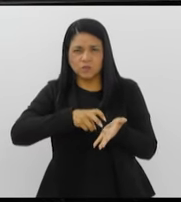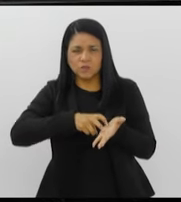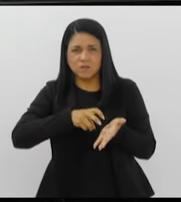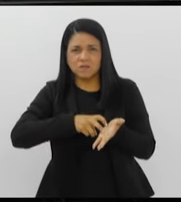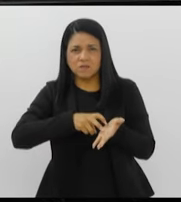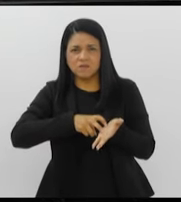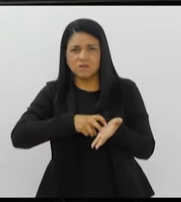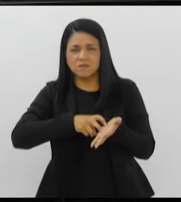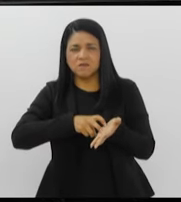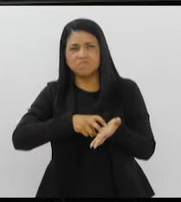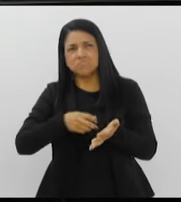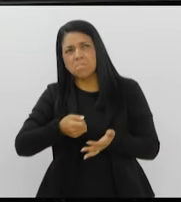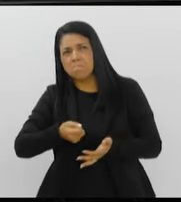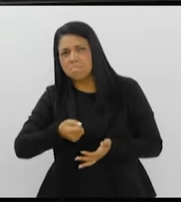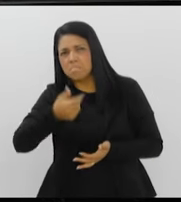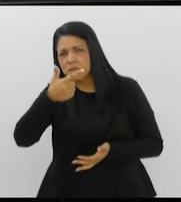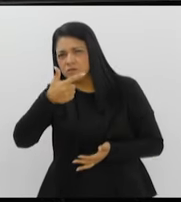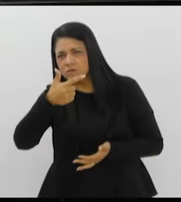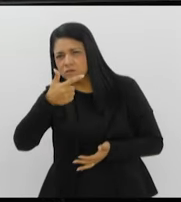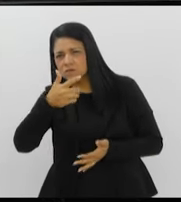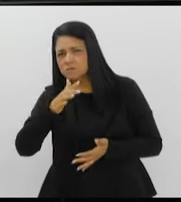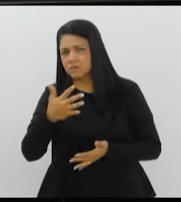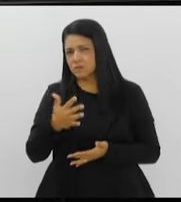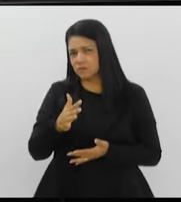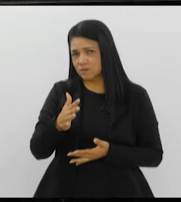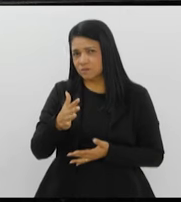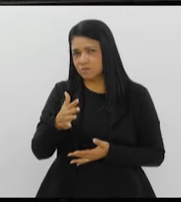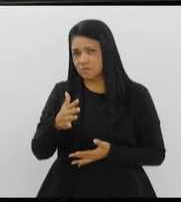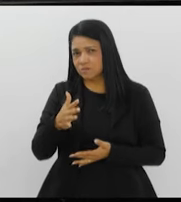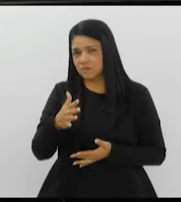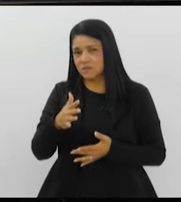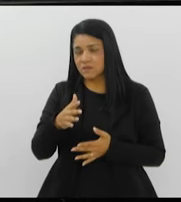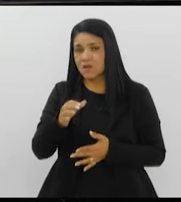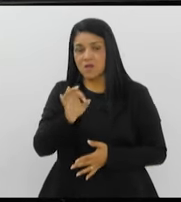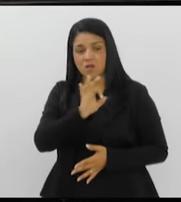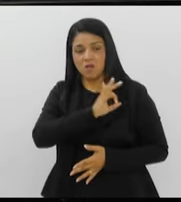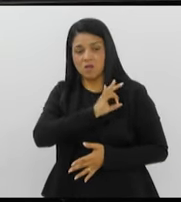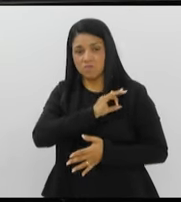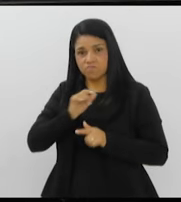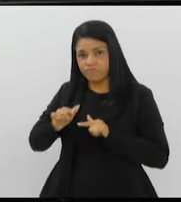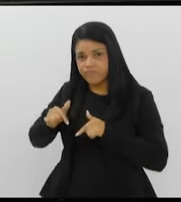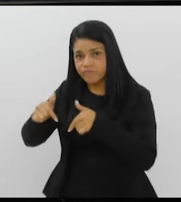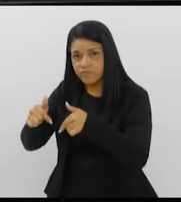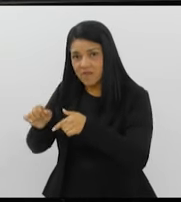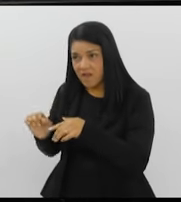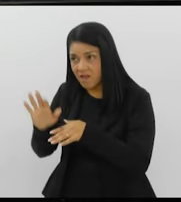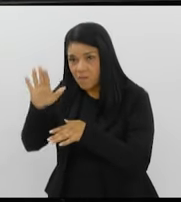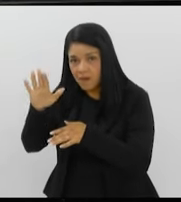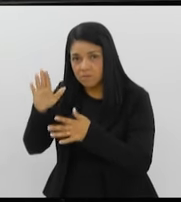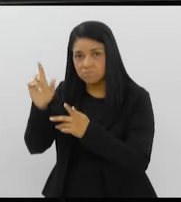aproximadamente na hora do almoço, a operação da Maré foi encerrada.